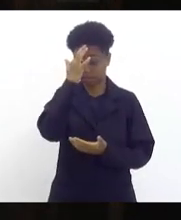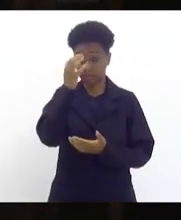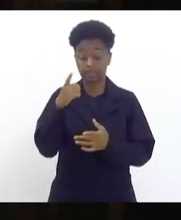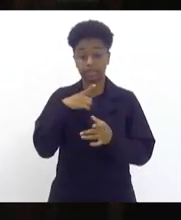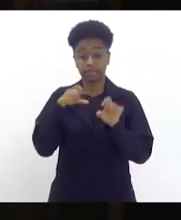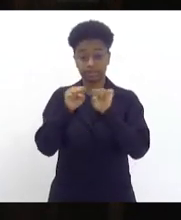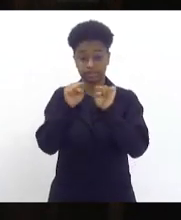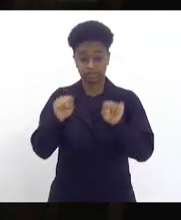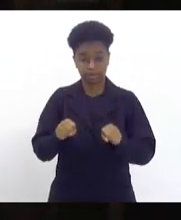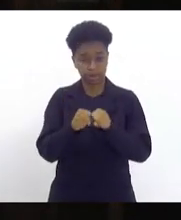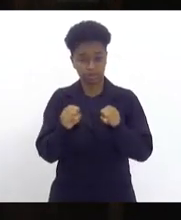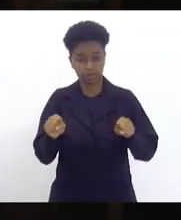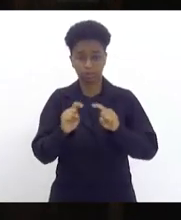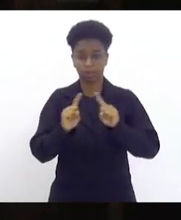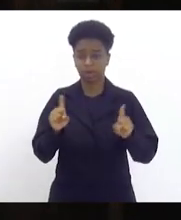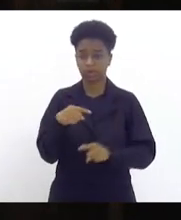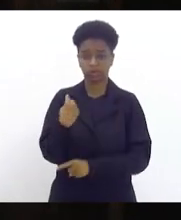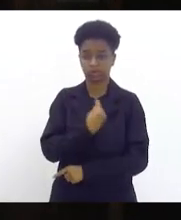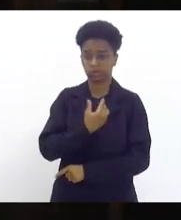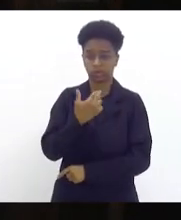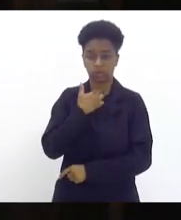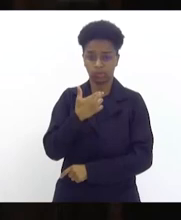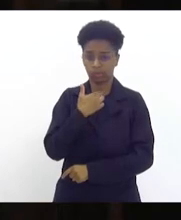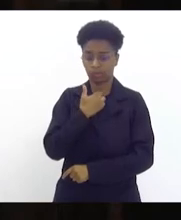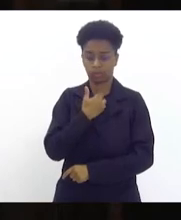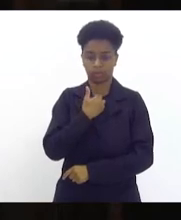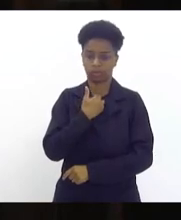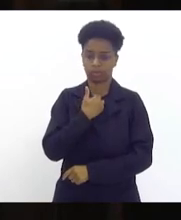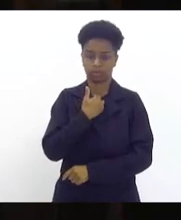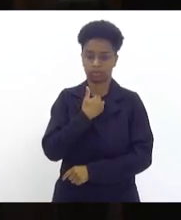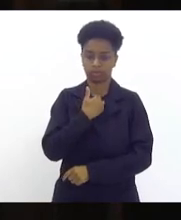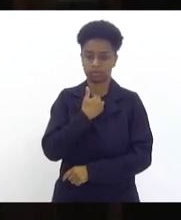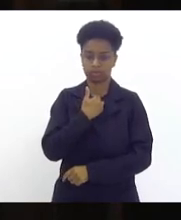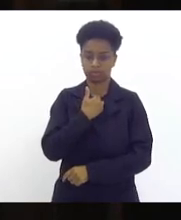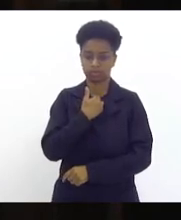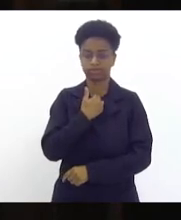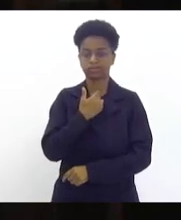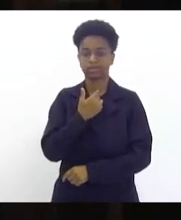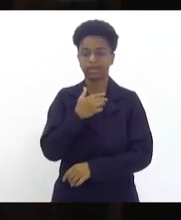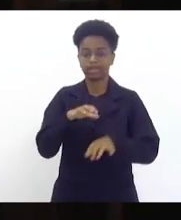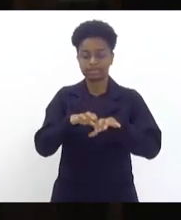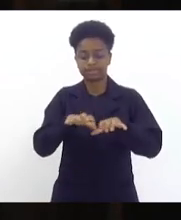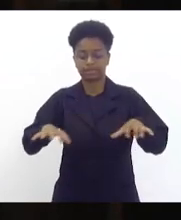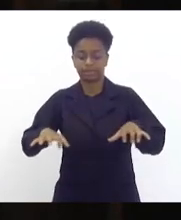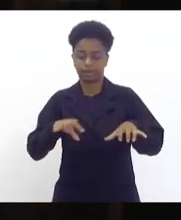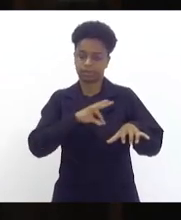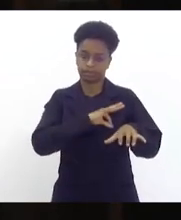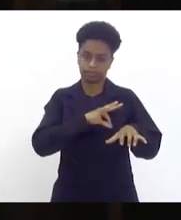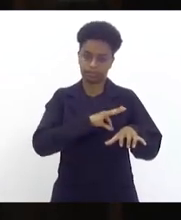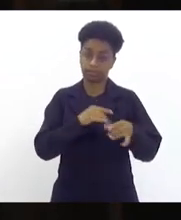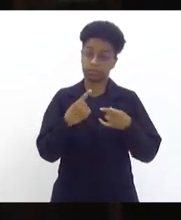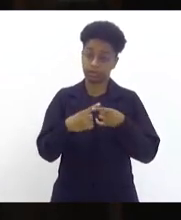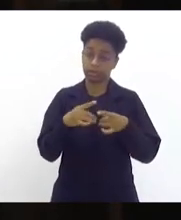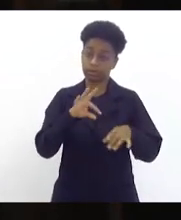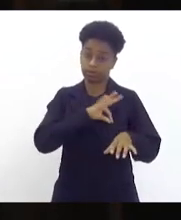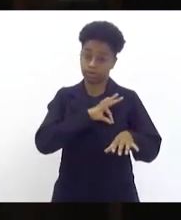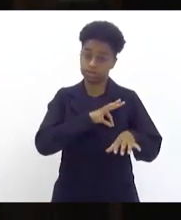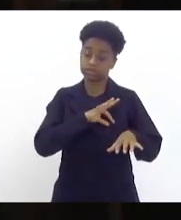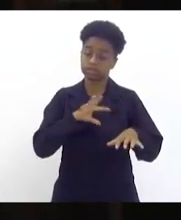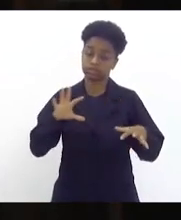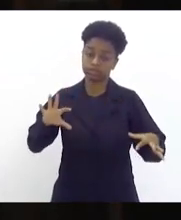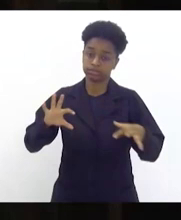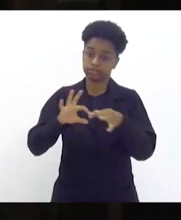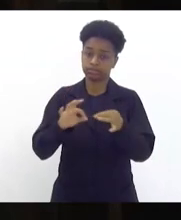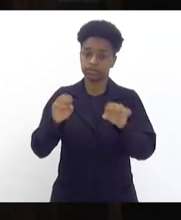Mas a gente não pode deixar em apartado a polícia a polícia faz parte desse